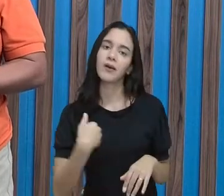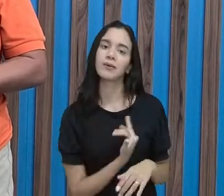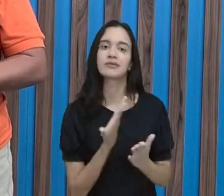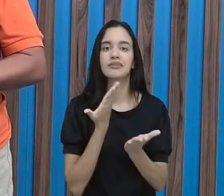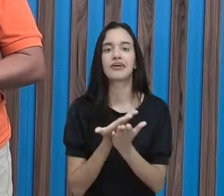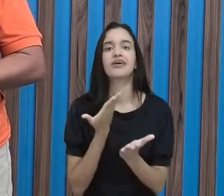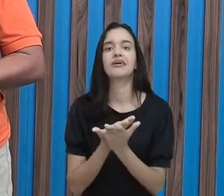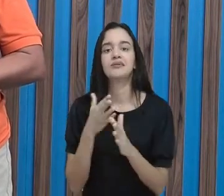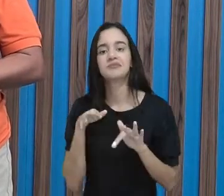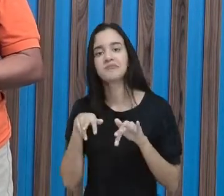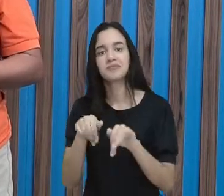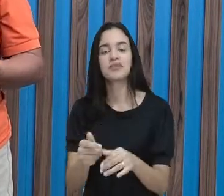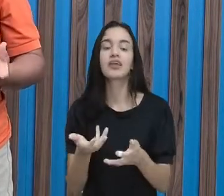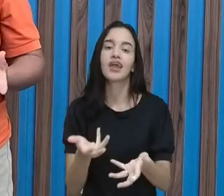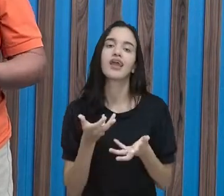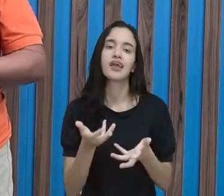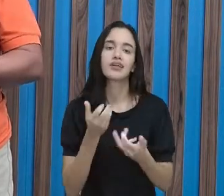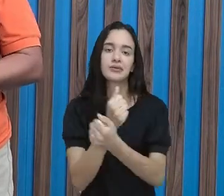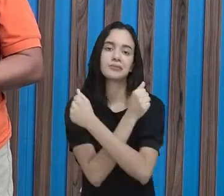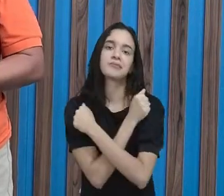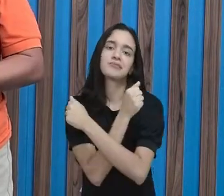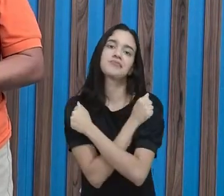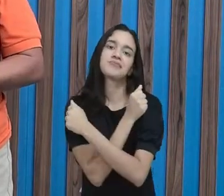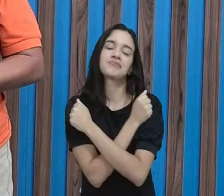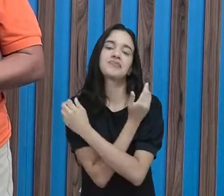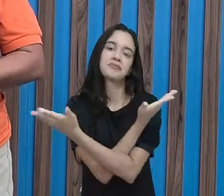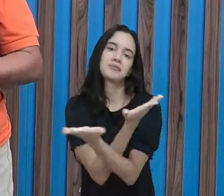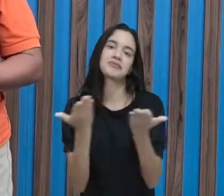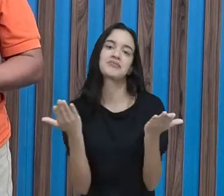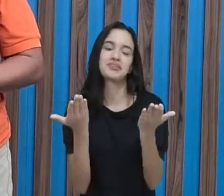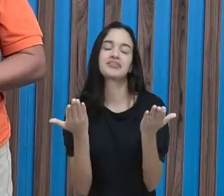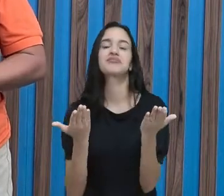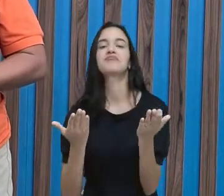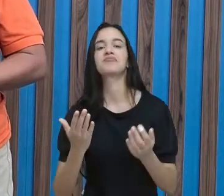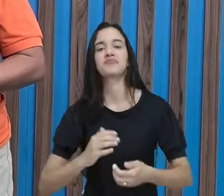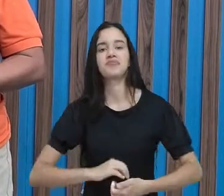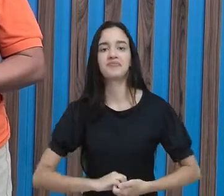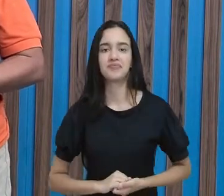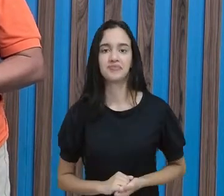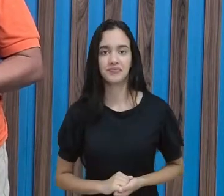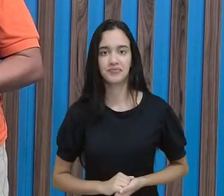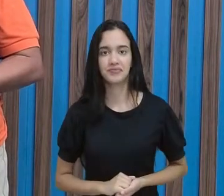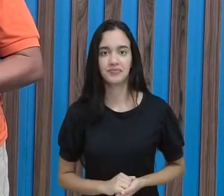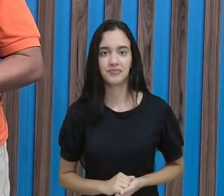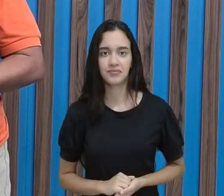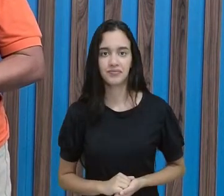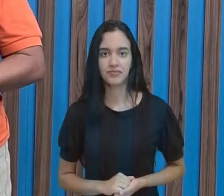aula fica por aqui. Quero deixar um grande abraço para vocês e até a nossa próxima aula.